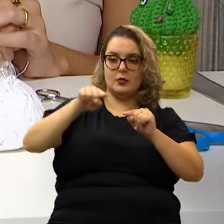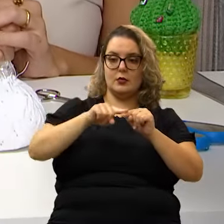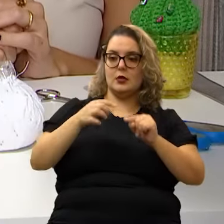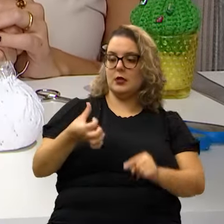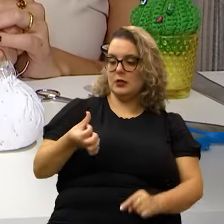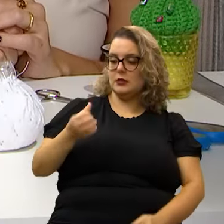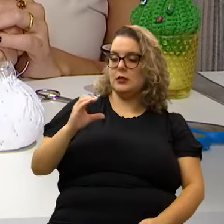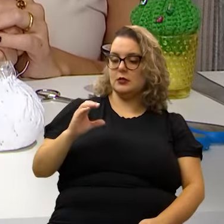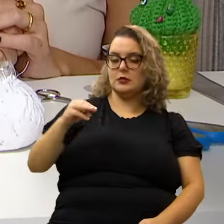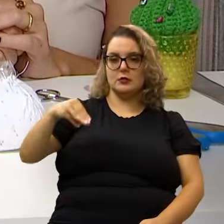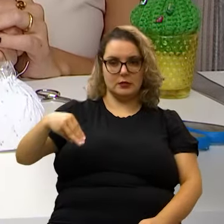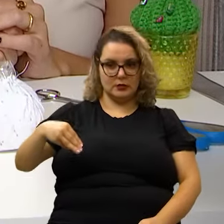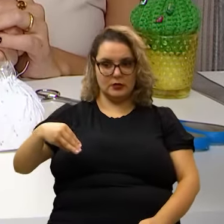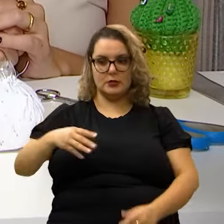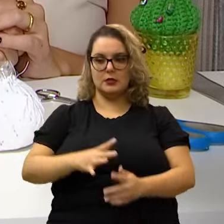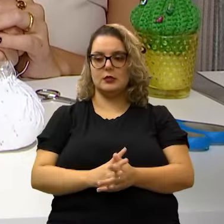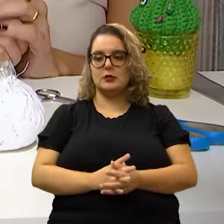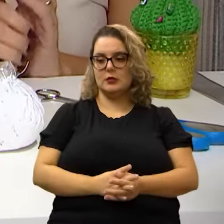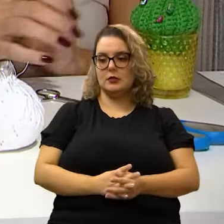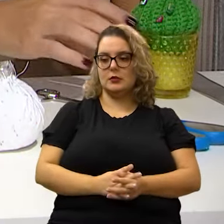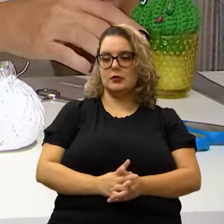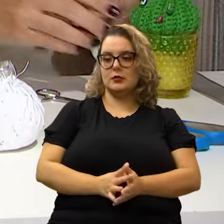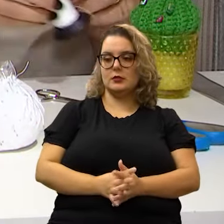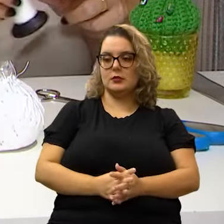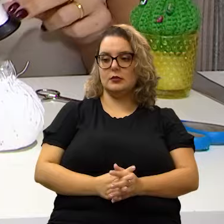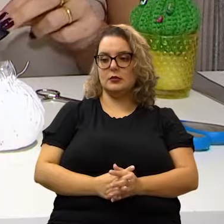6 centímetros. De 6 centímetros.